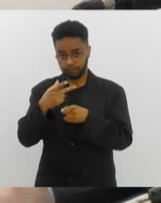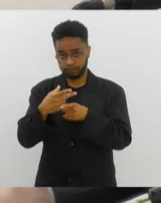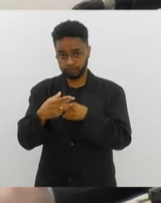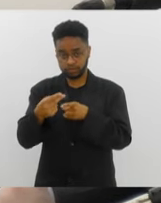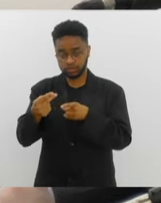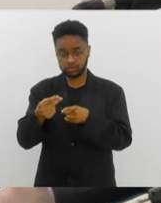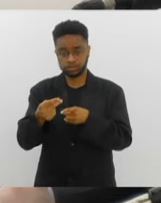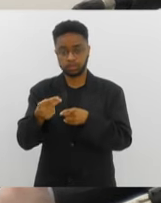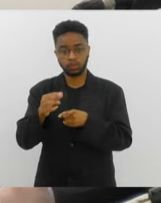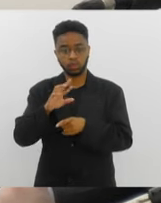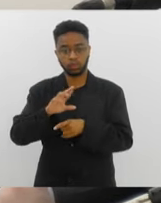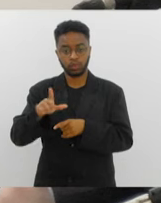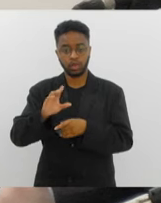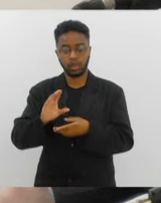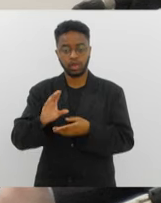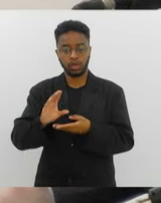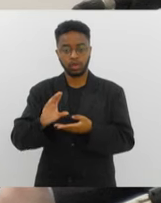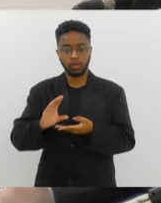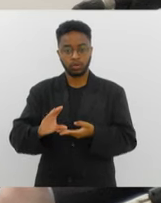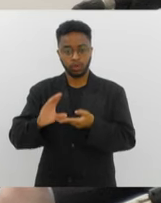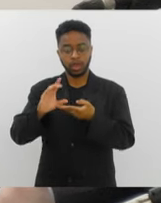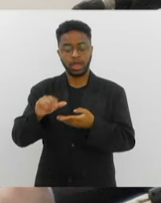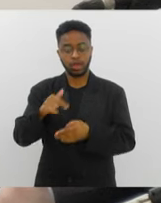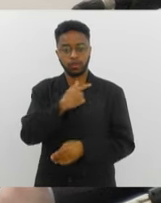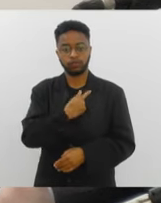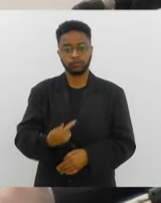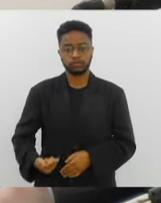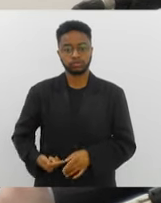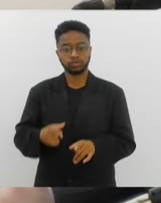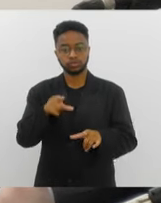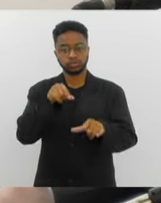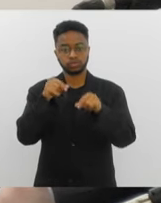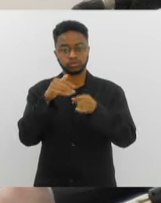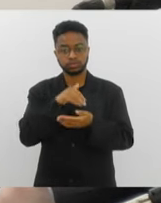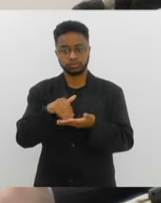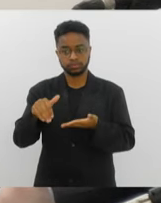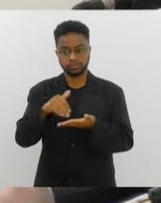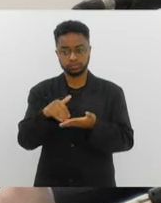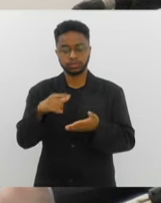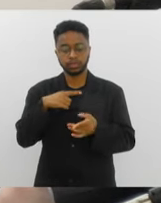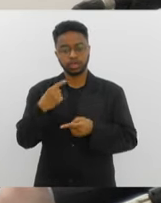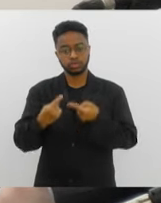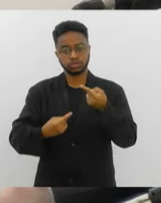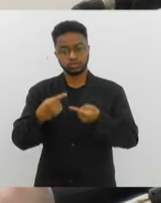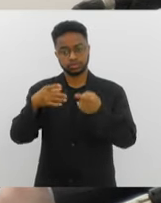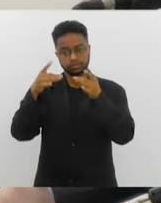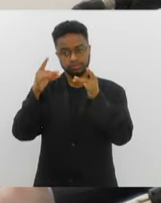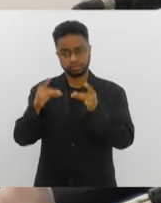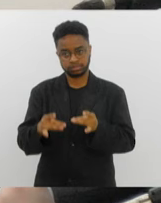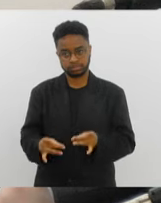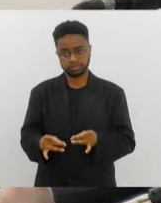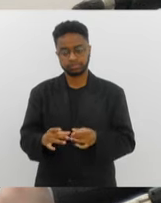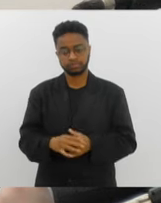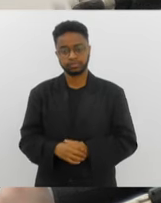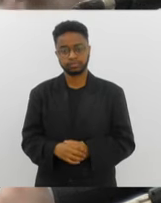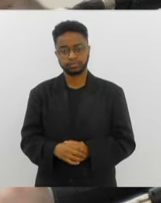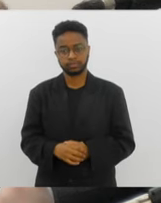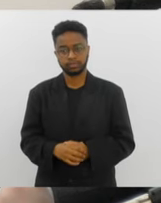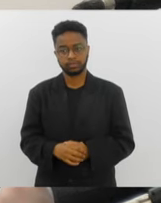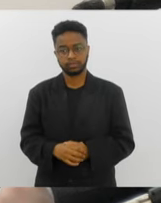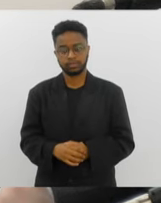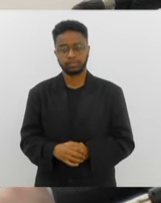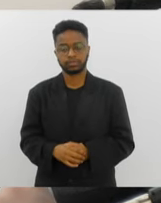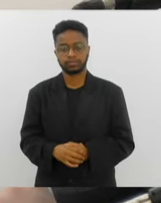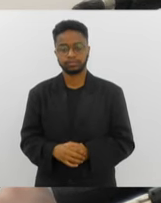que escolhe o seu secretário, e a gente entra numa discussão muito mais complexa. A gente entraria numa discussão muito